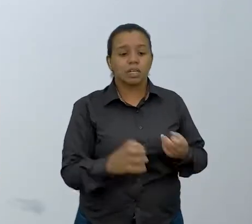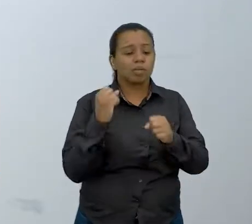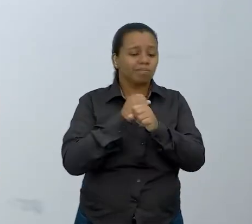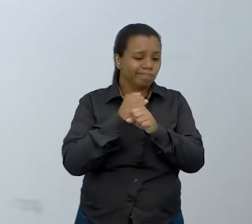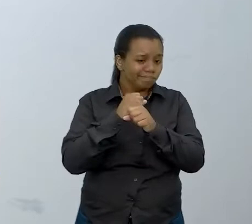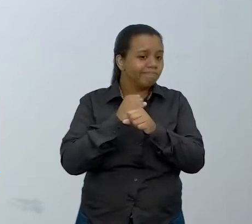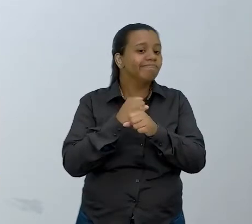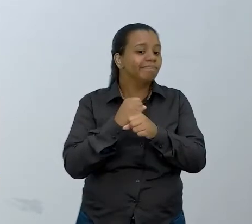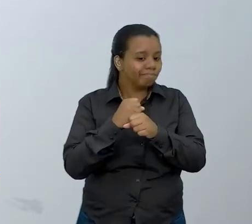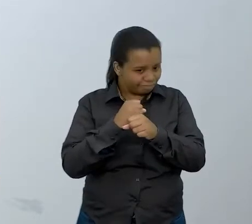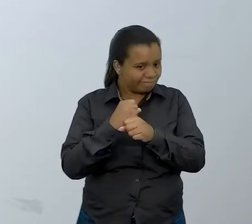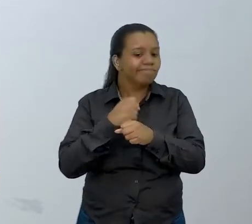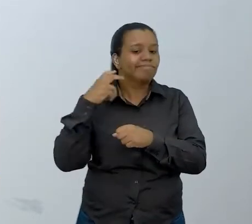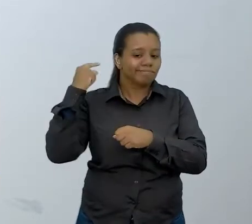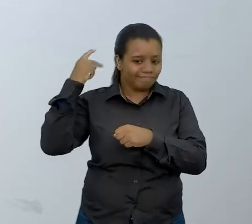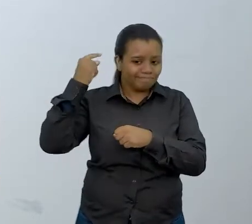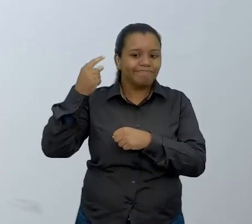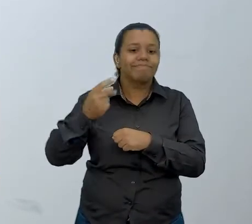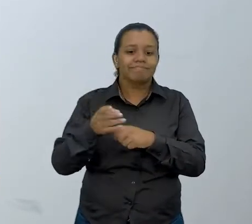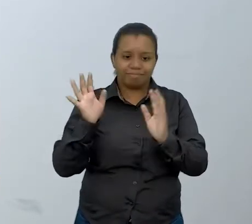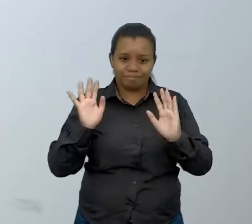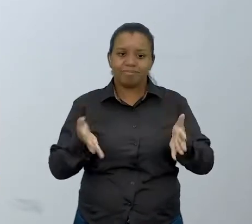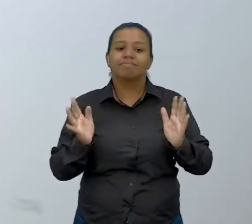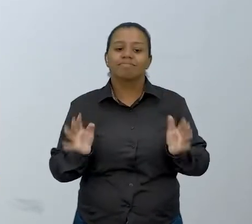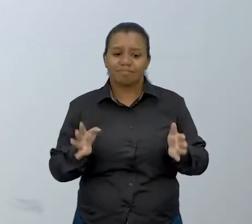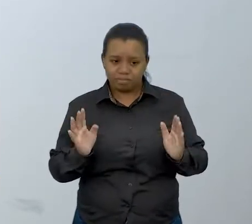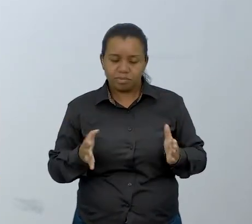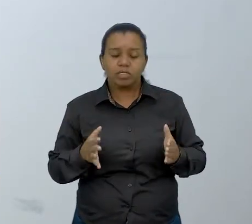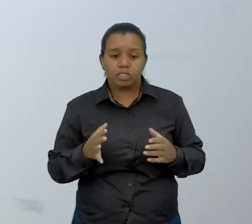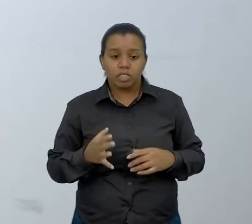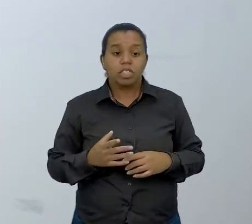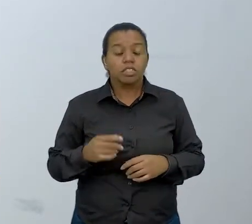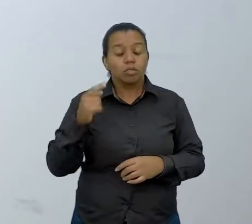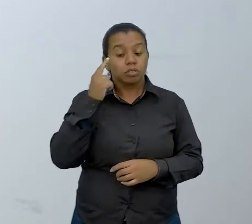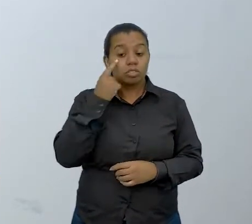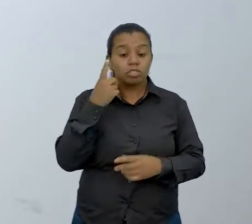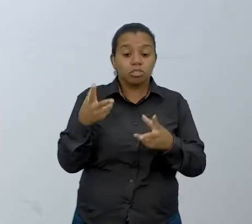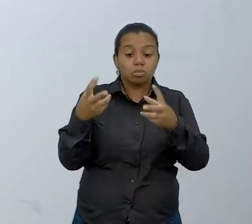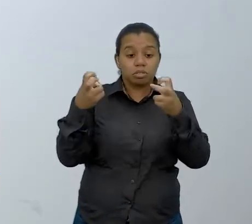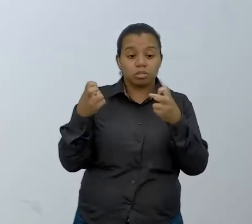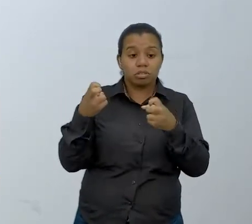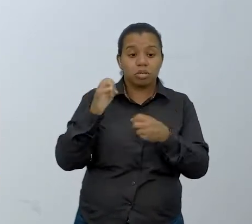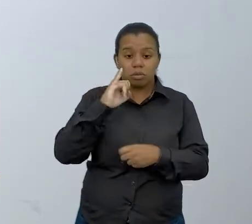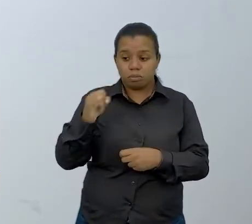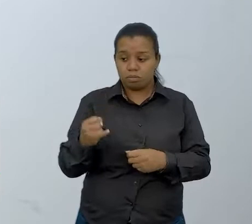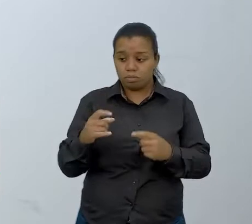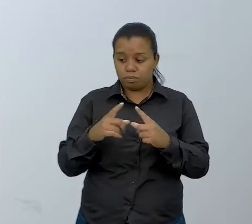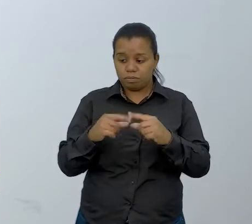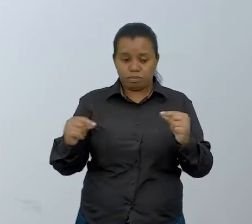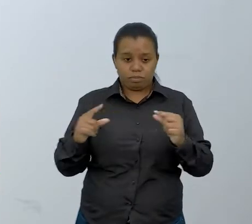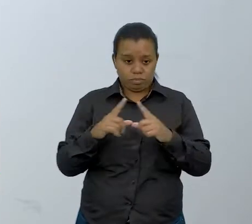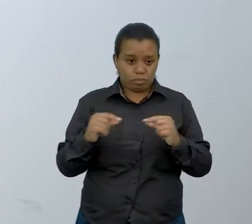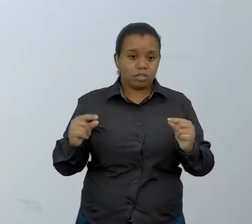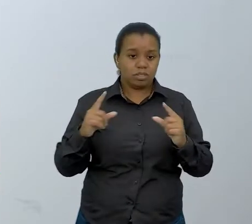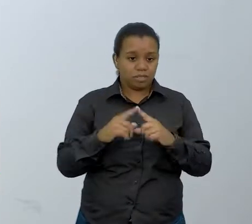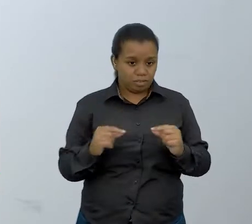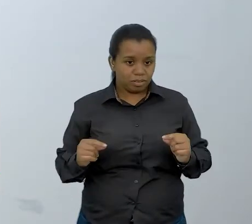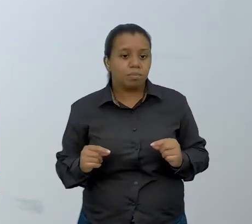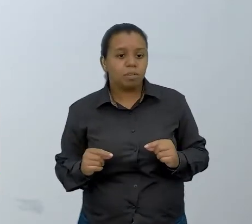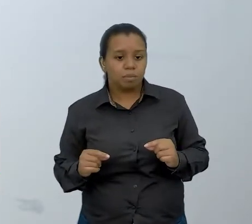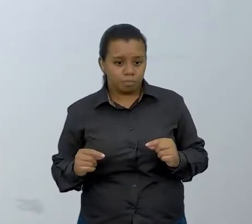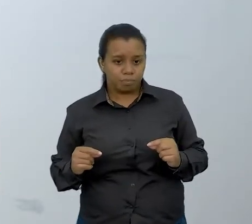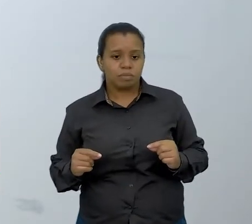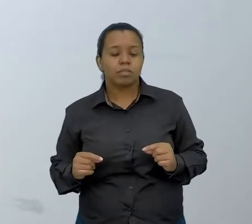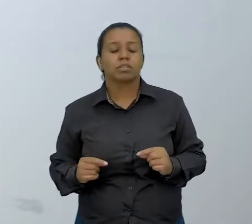Então a gente vê essa diferença. O Japão, se a gente olhar para o Japão quando tem terremoto, ou quando, sei lá, teve